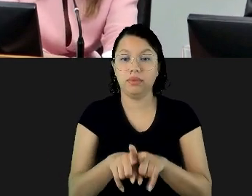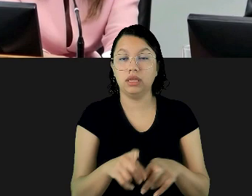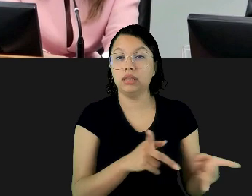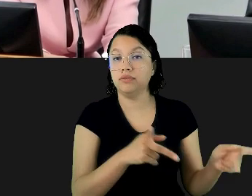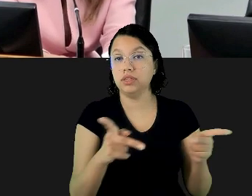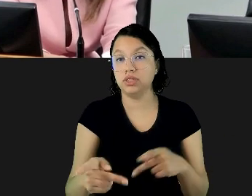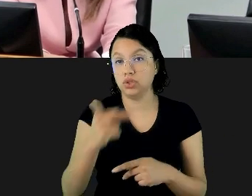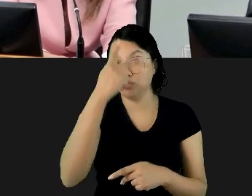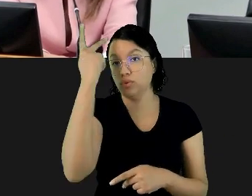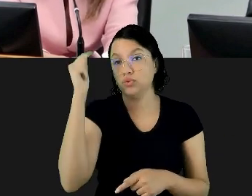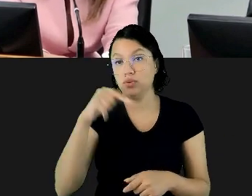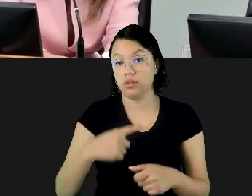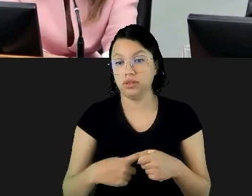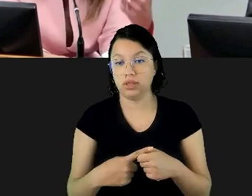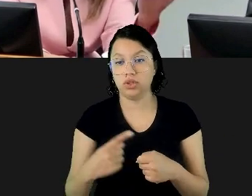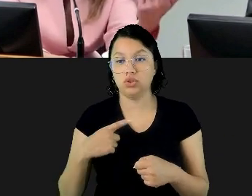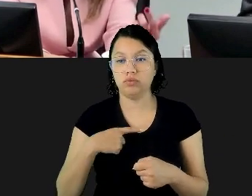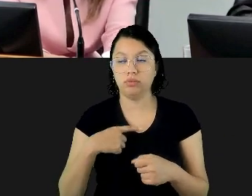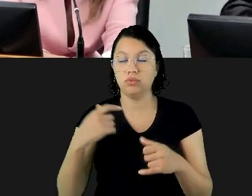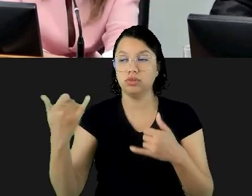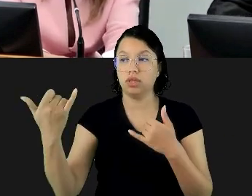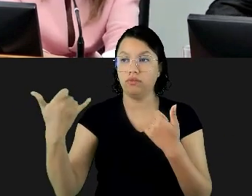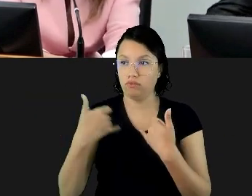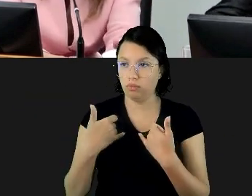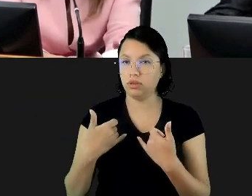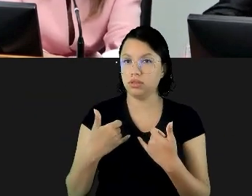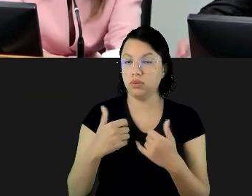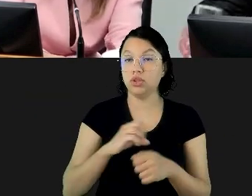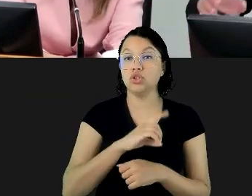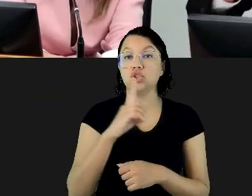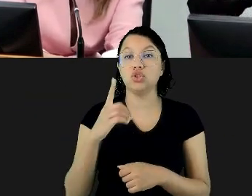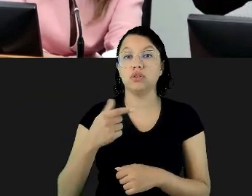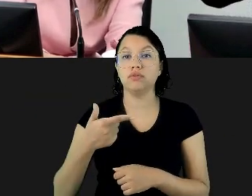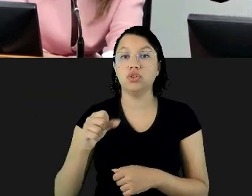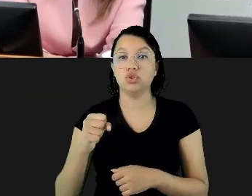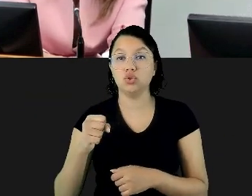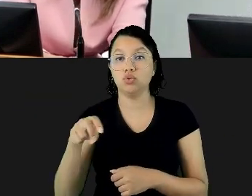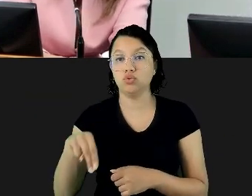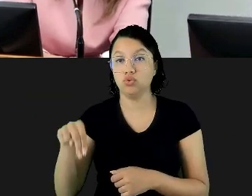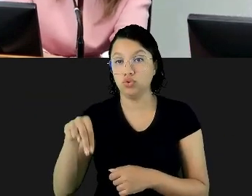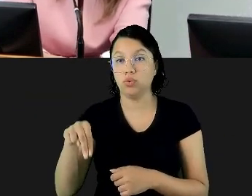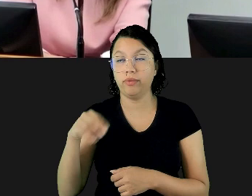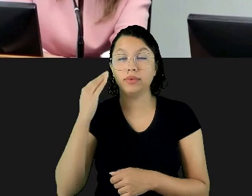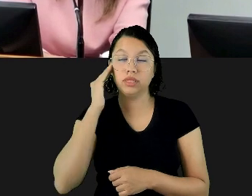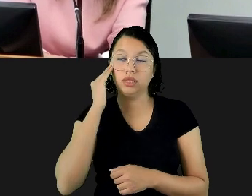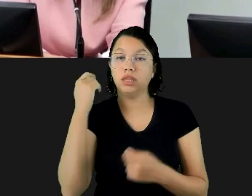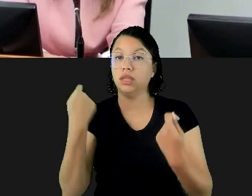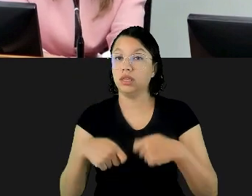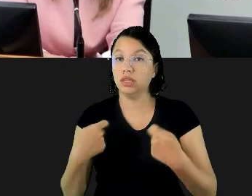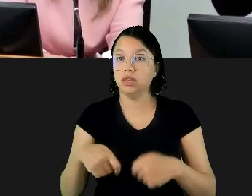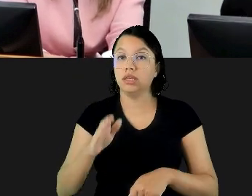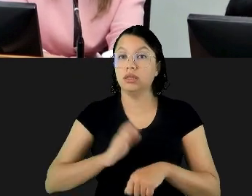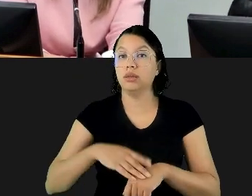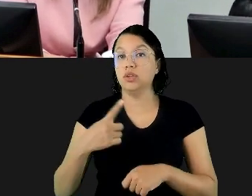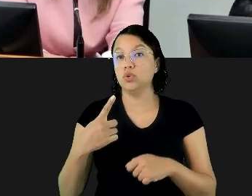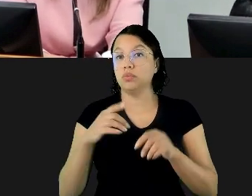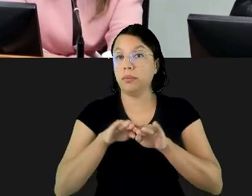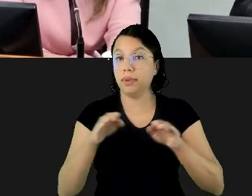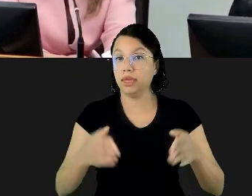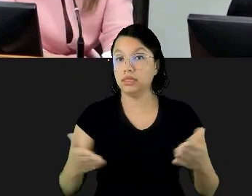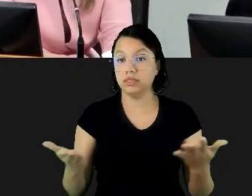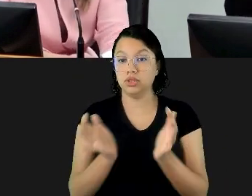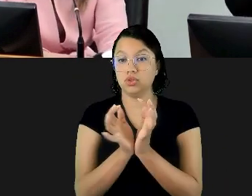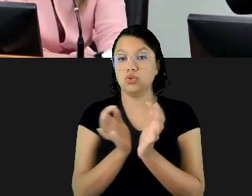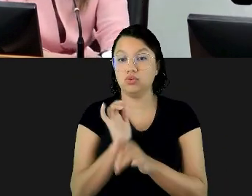Desenvolvimento que, nesse dia 28 de novembro passado agora, eles entenderam pela necessidade de mais uma mesa nesse grupo de trabalho,